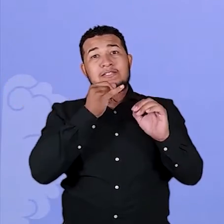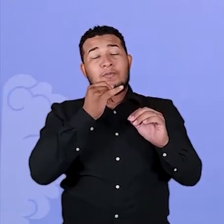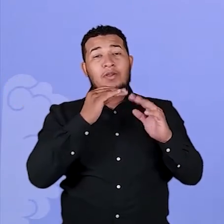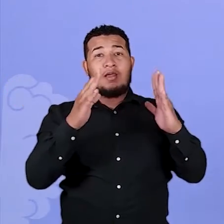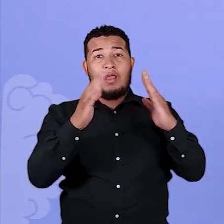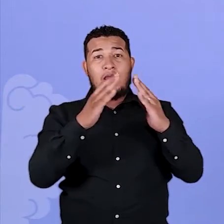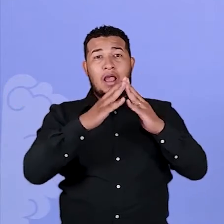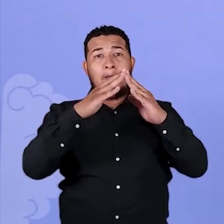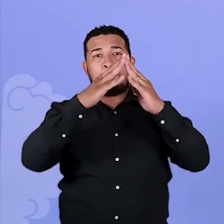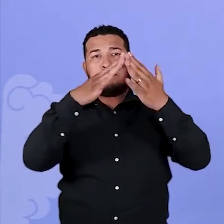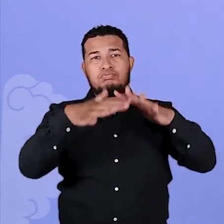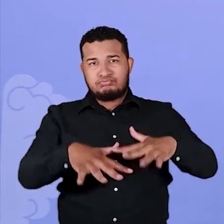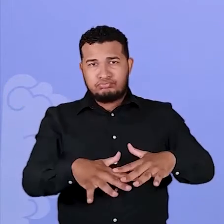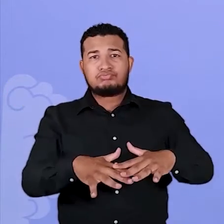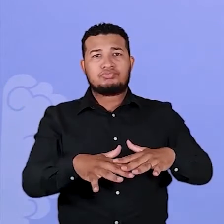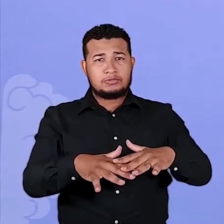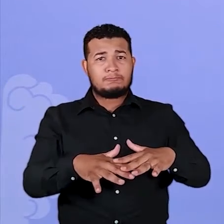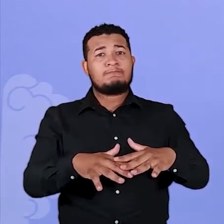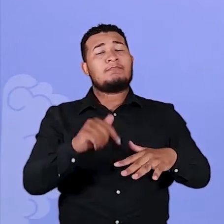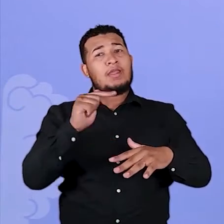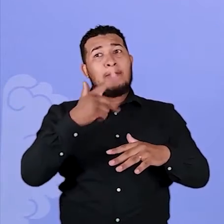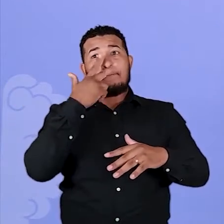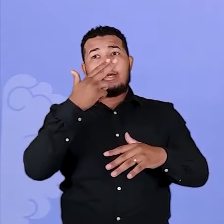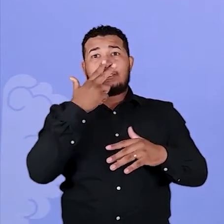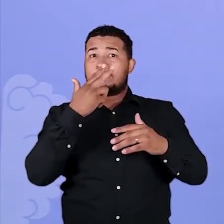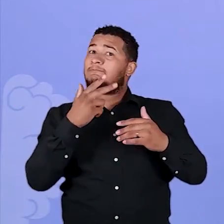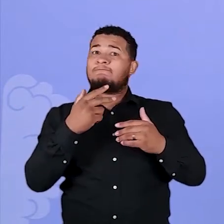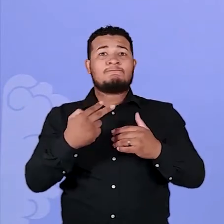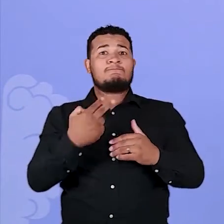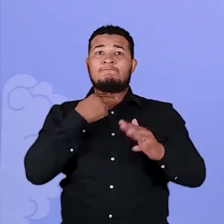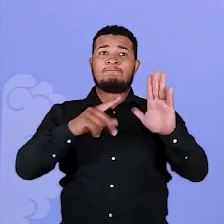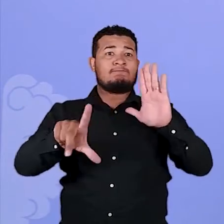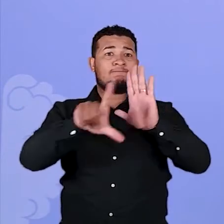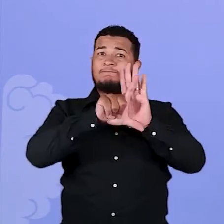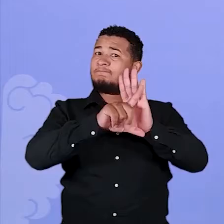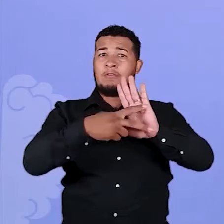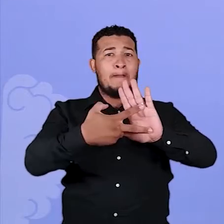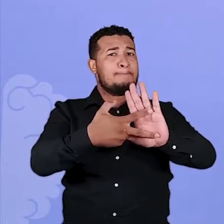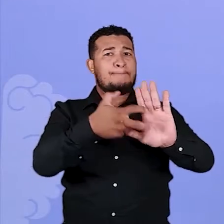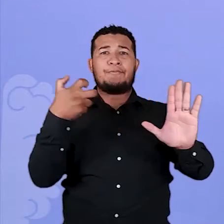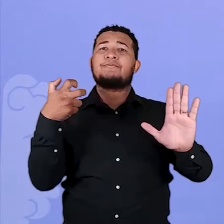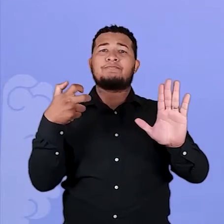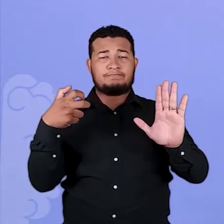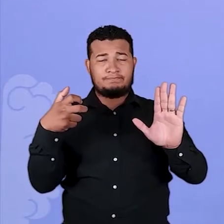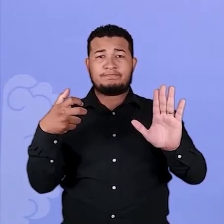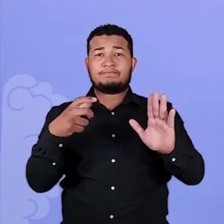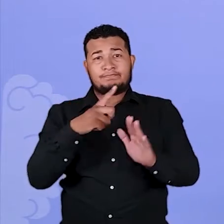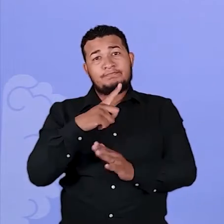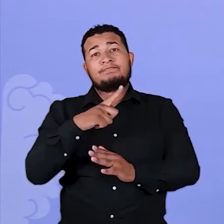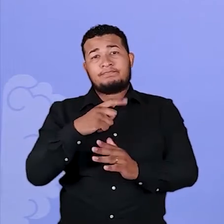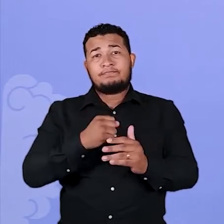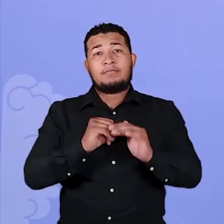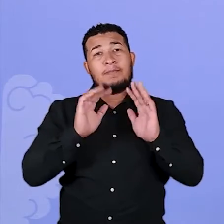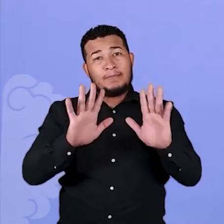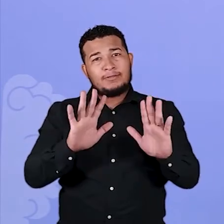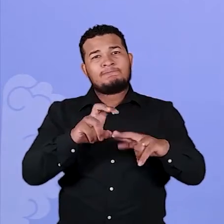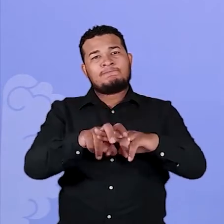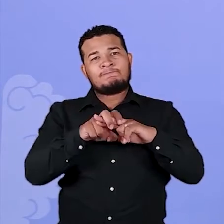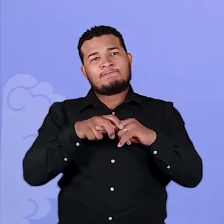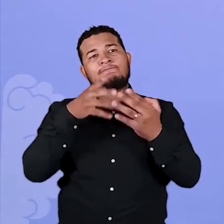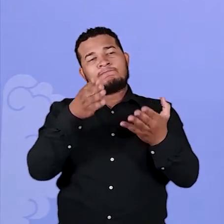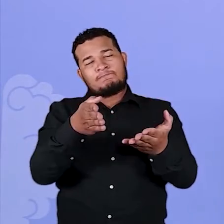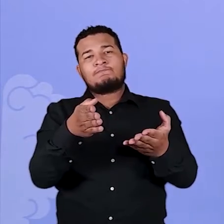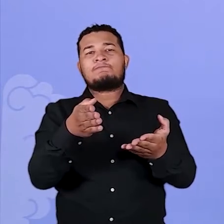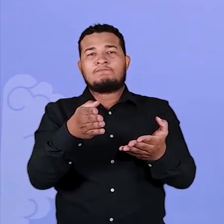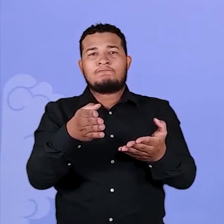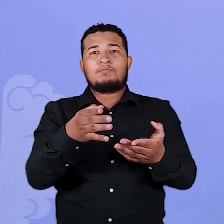casa, destruir a casa de uma pessoa, é uma violação evidente dos direitos de propriedade de alguém. Mas